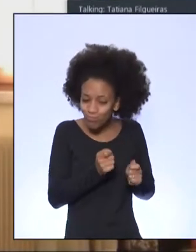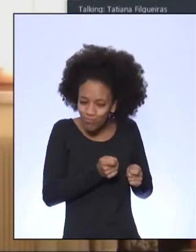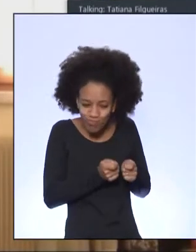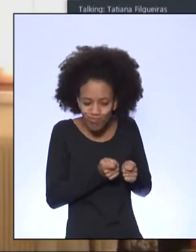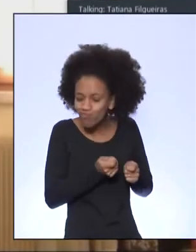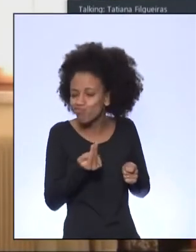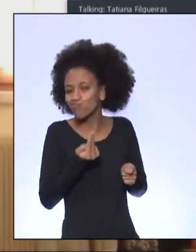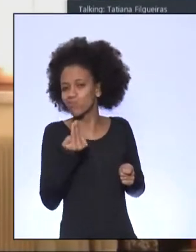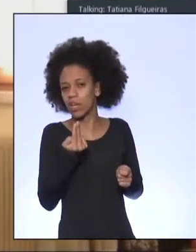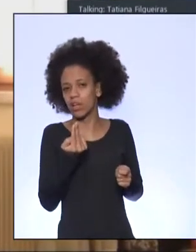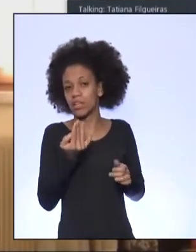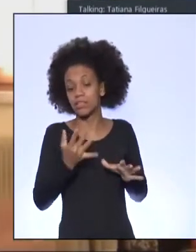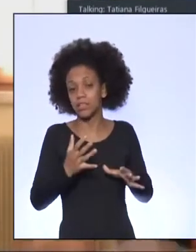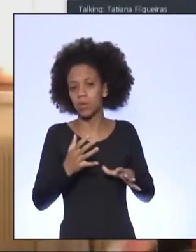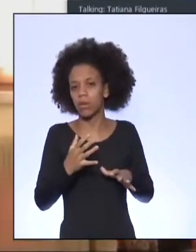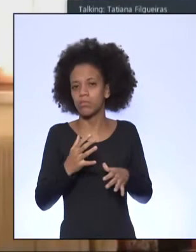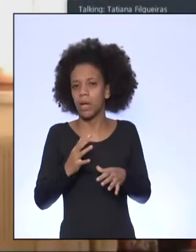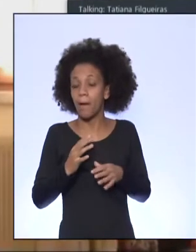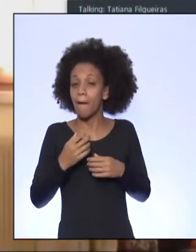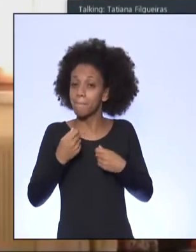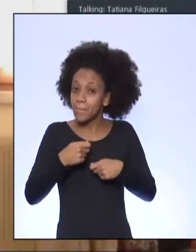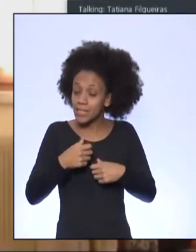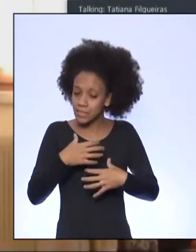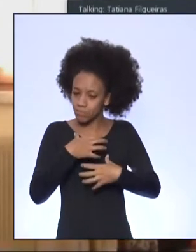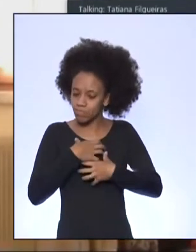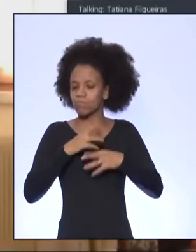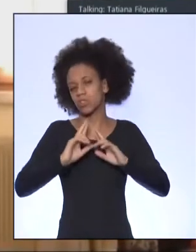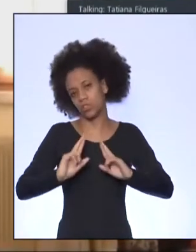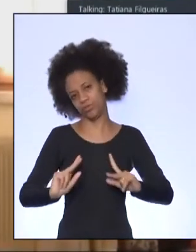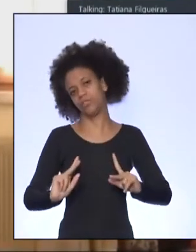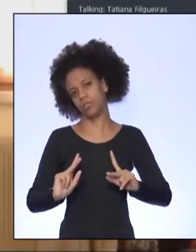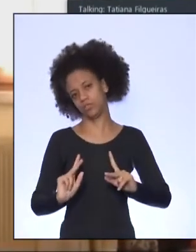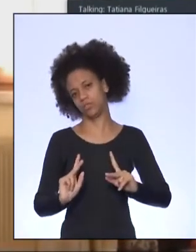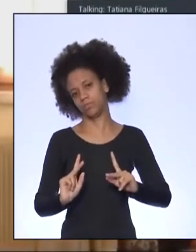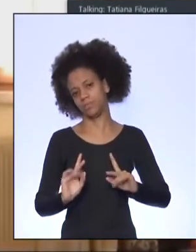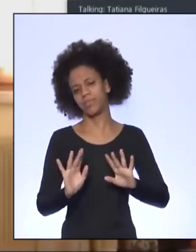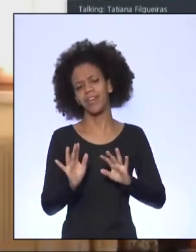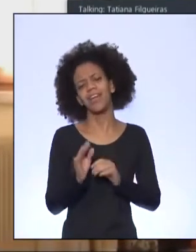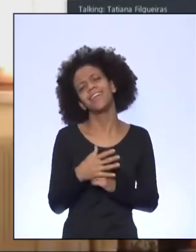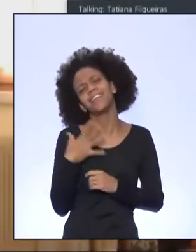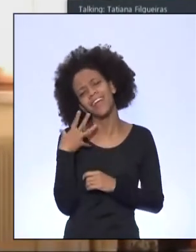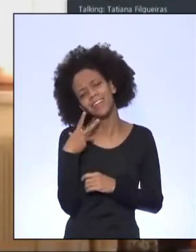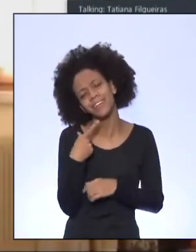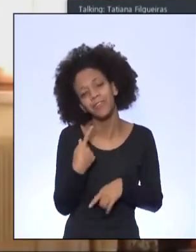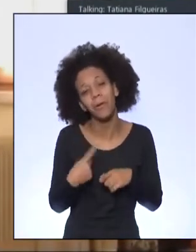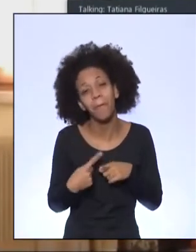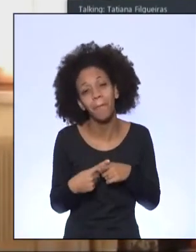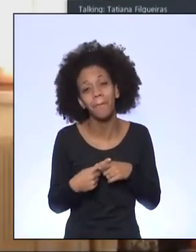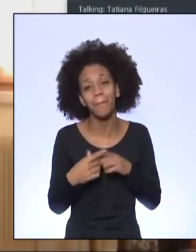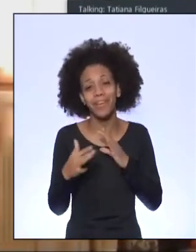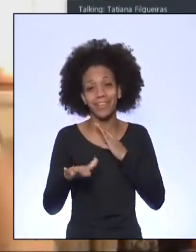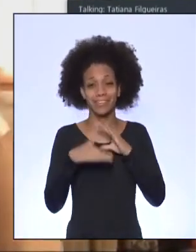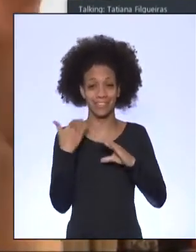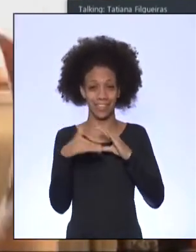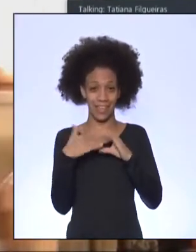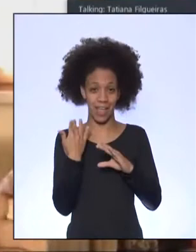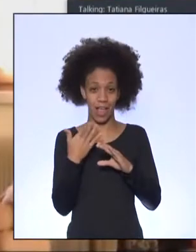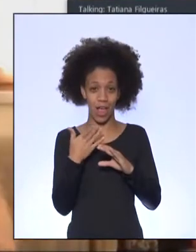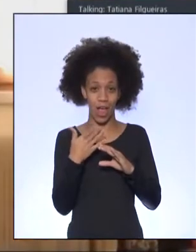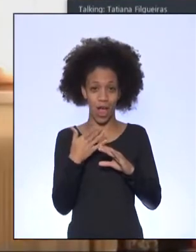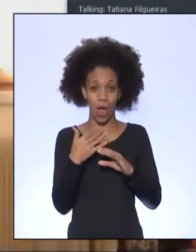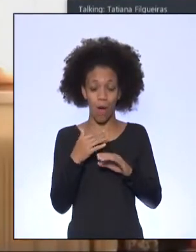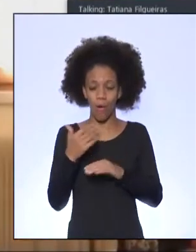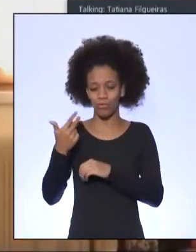precisa ter uma postura diferente do que a gente tem sobre aquelas que a gente controla. E é uma gracinha, porque a gente recebe depois os vídeos dos alunos, eles fazem um